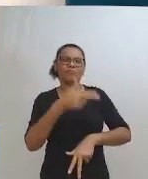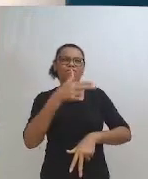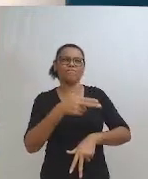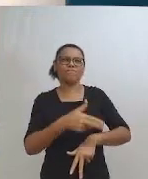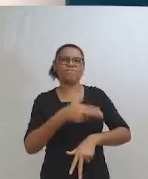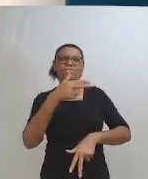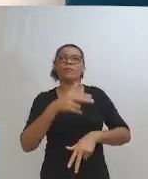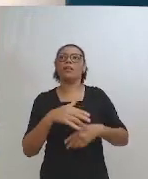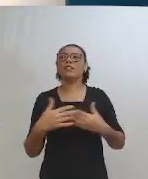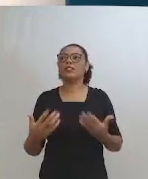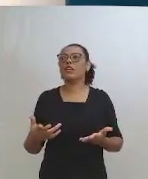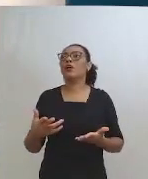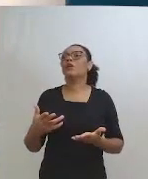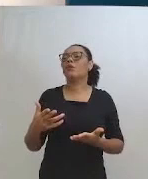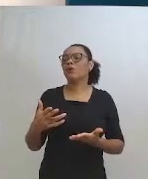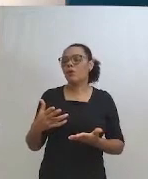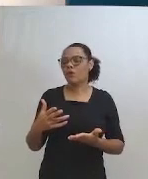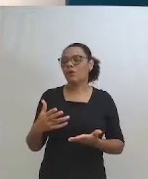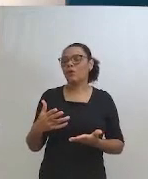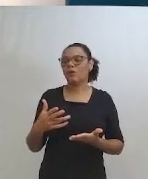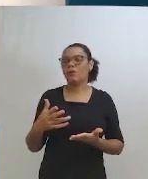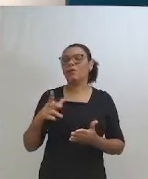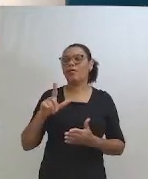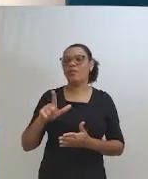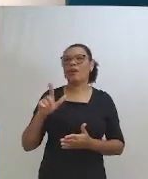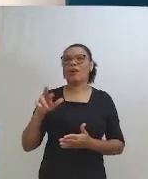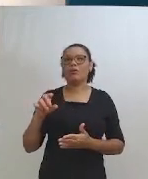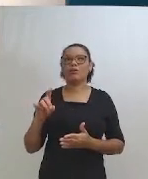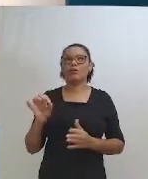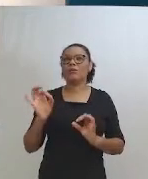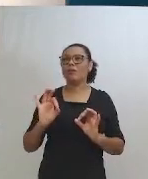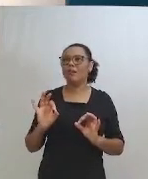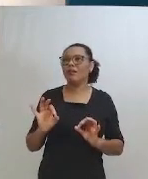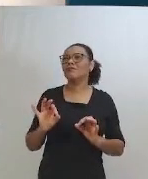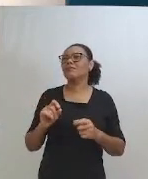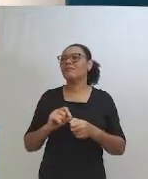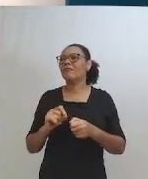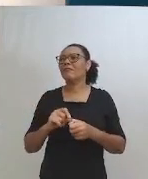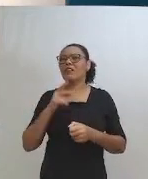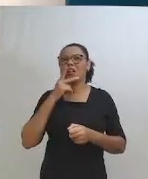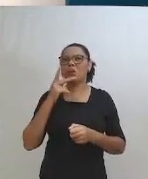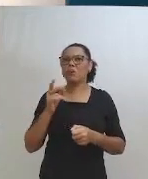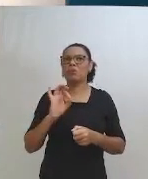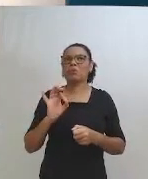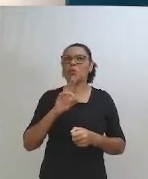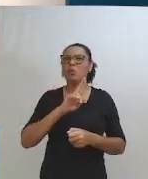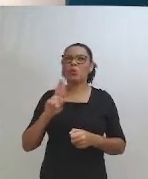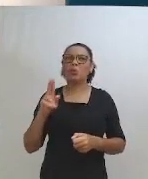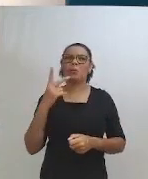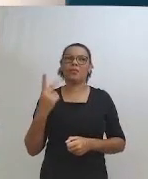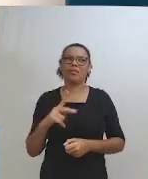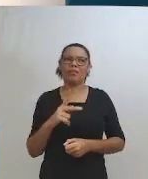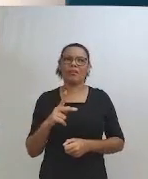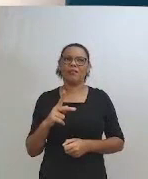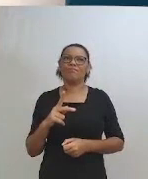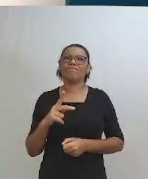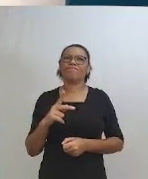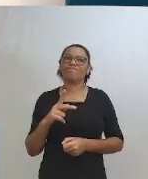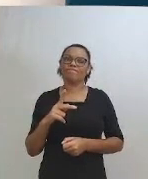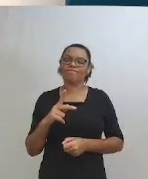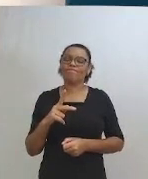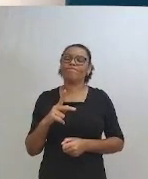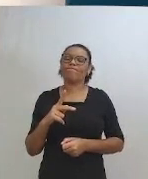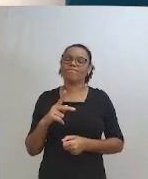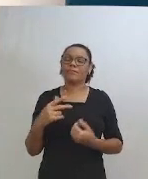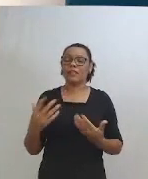exame tal, não fazendo nenhuma menção ao nome do paciente Ademal. Então, esse é o caso de